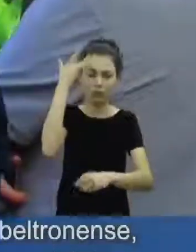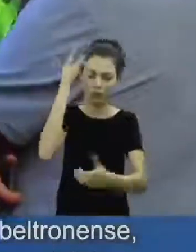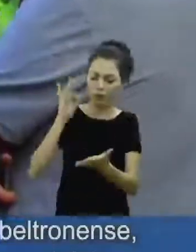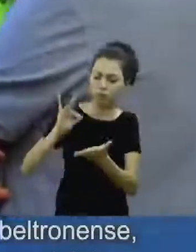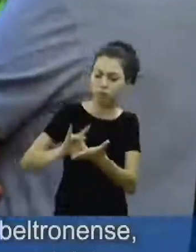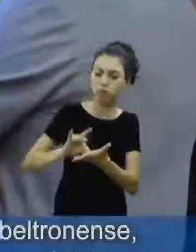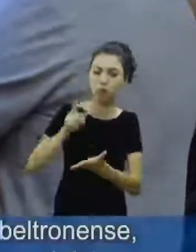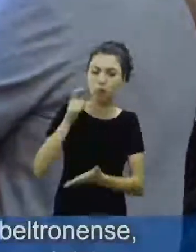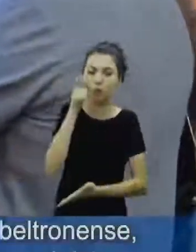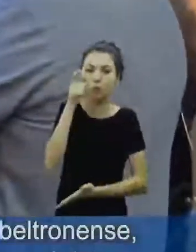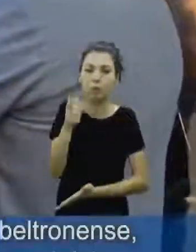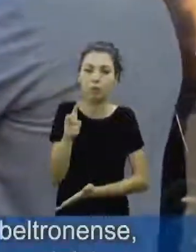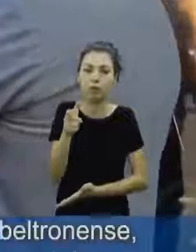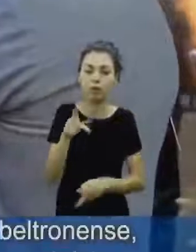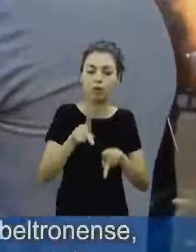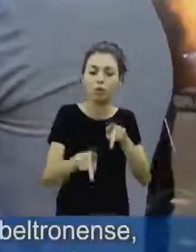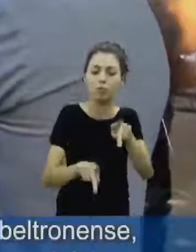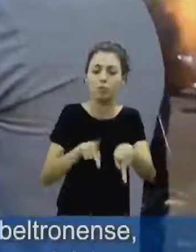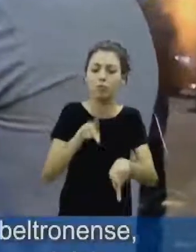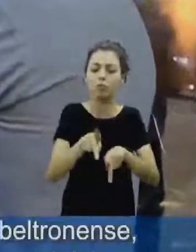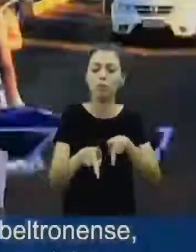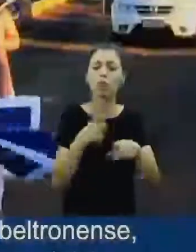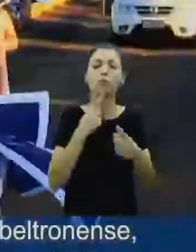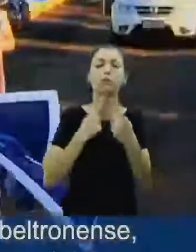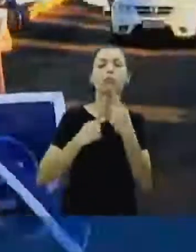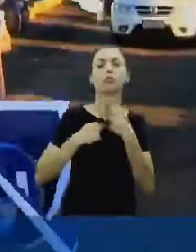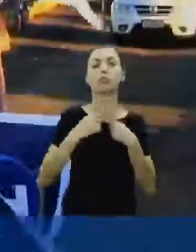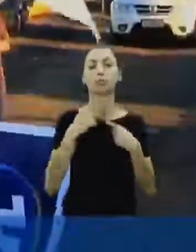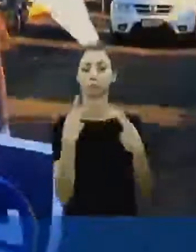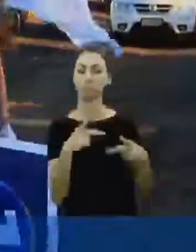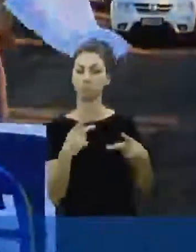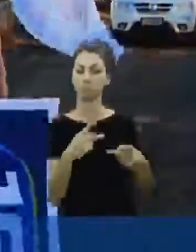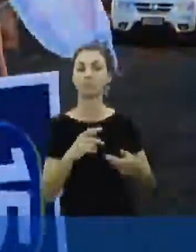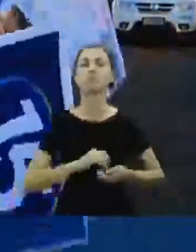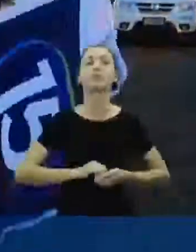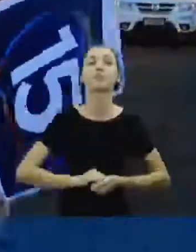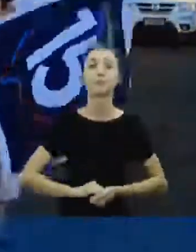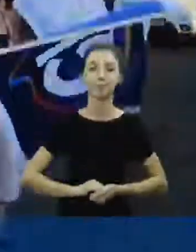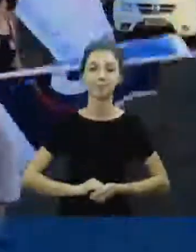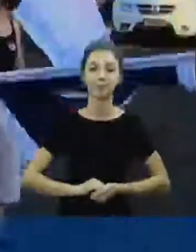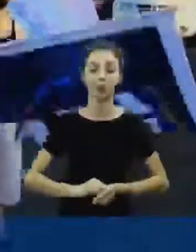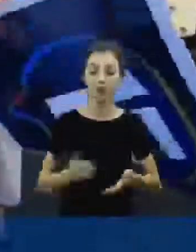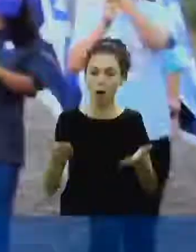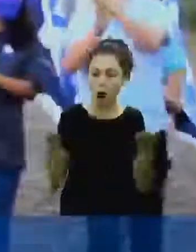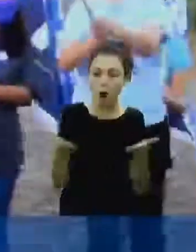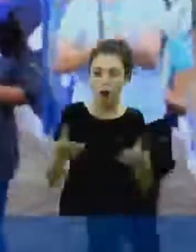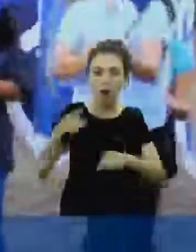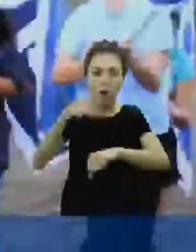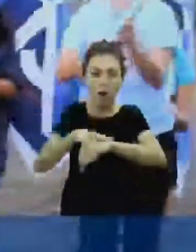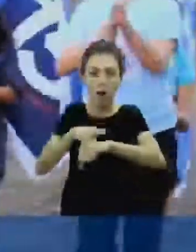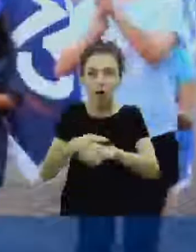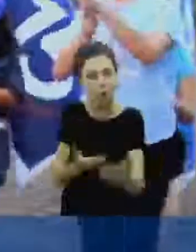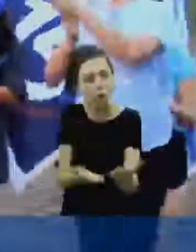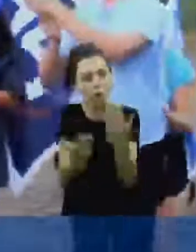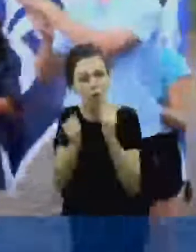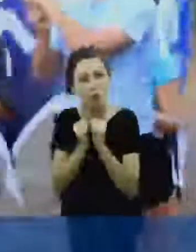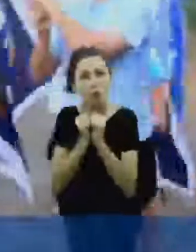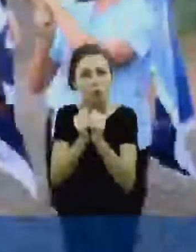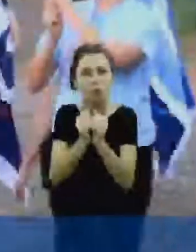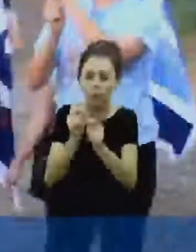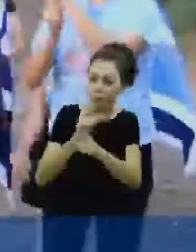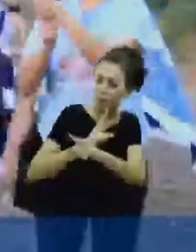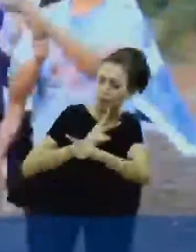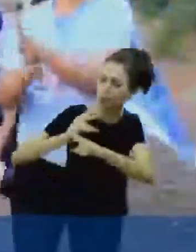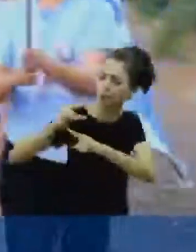se importa com os interesses da população do município. Agora é hora de vir conosco